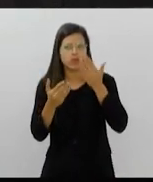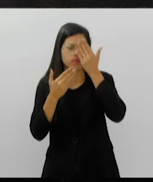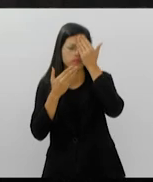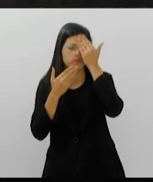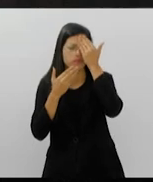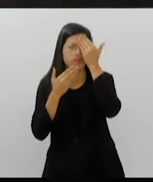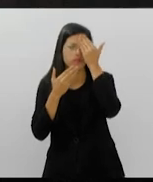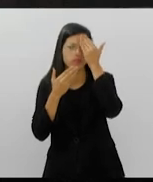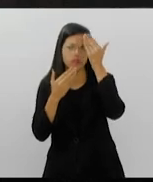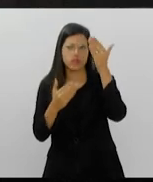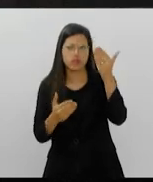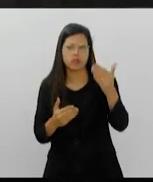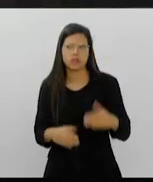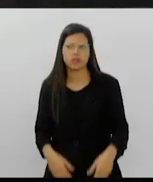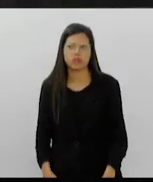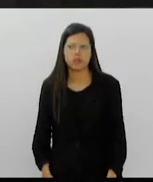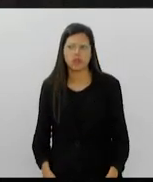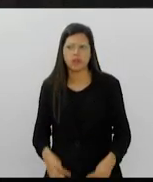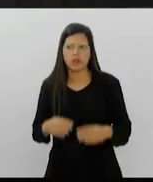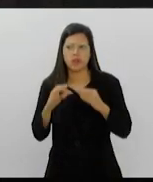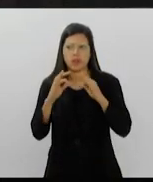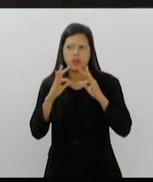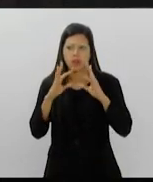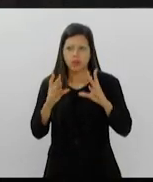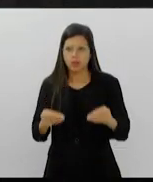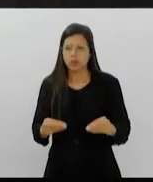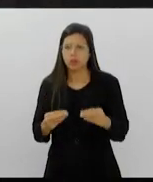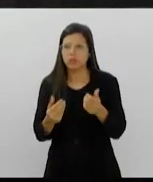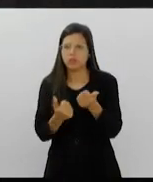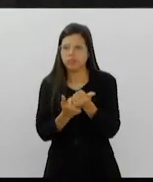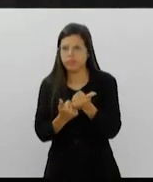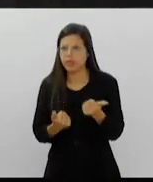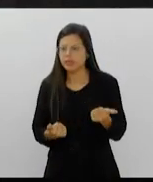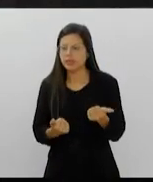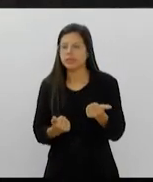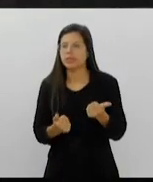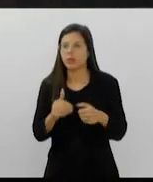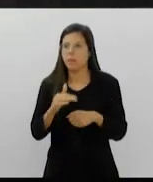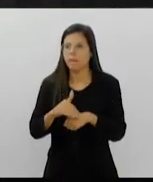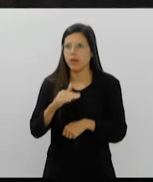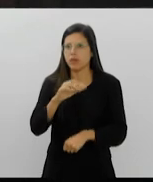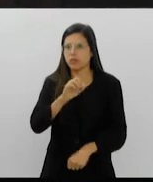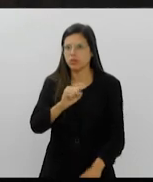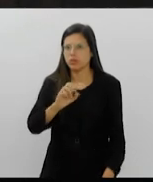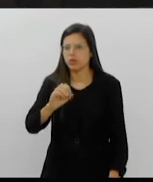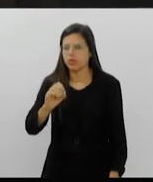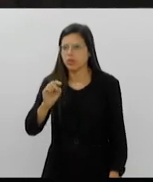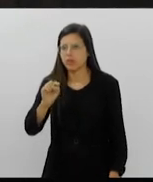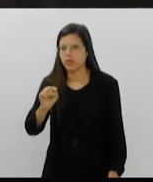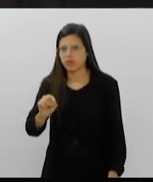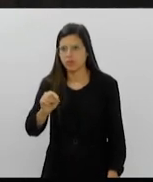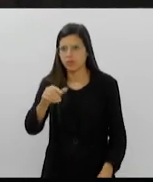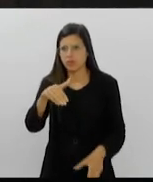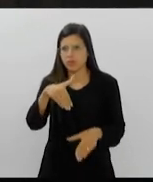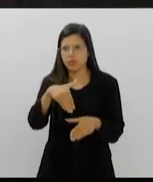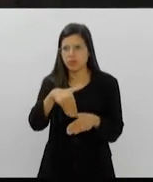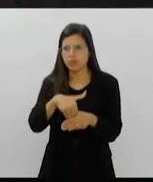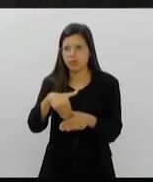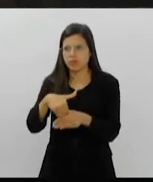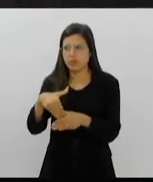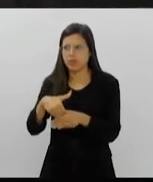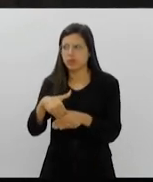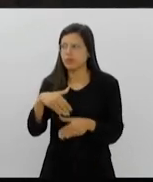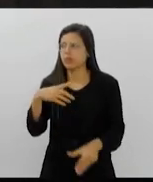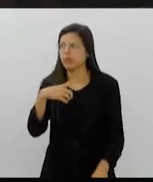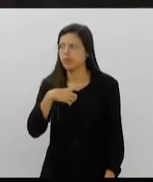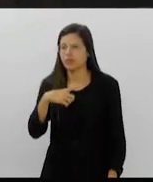agradecer a todos os meus aliados e aos mais de 80 mil votos que eu tive de